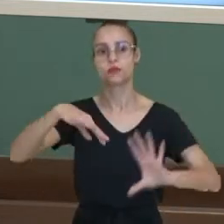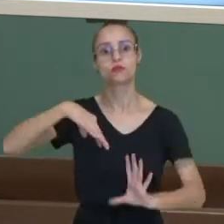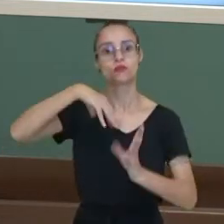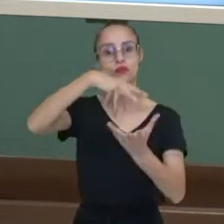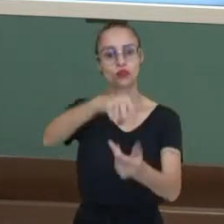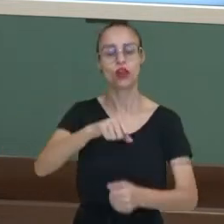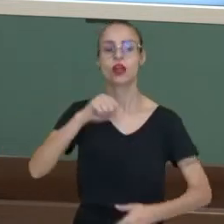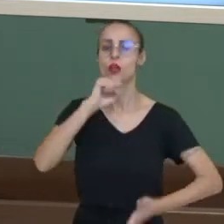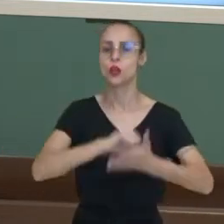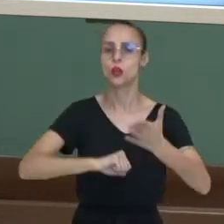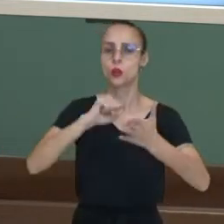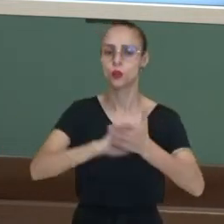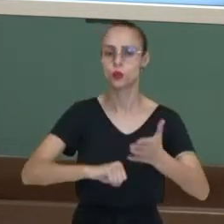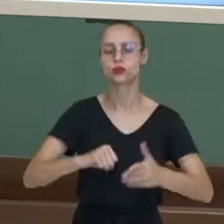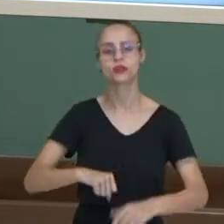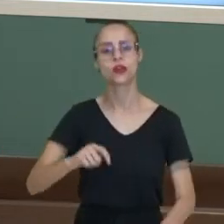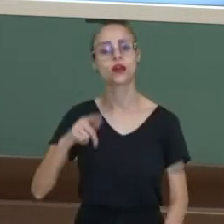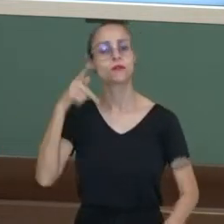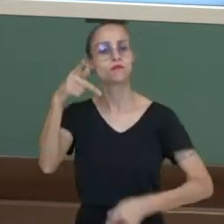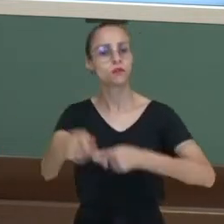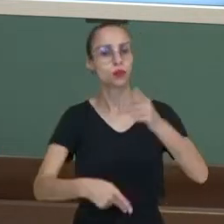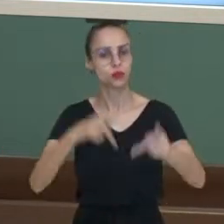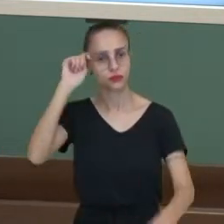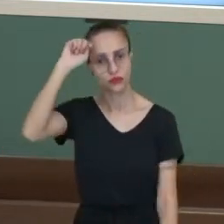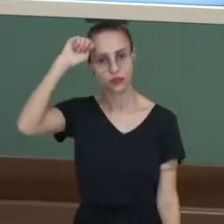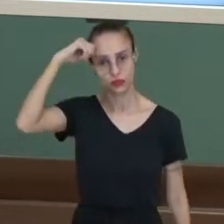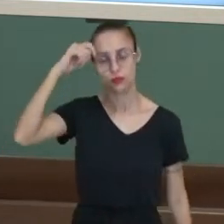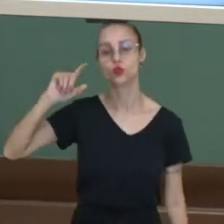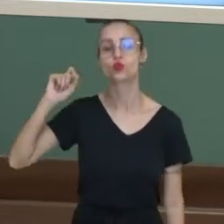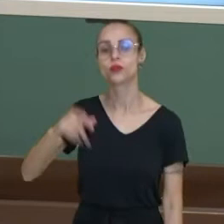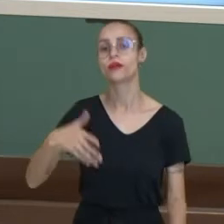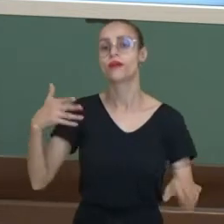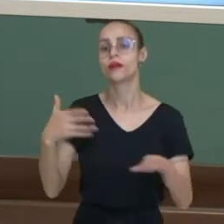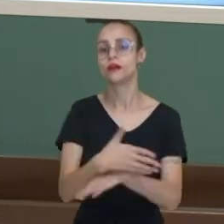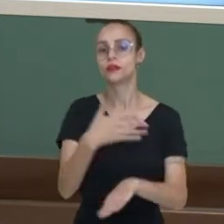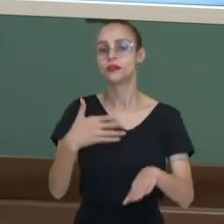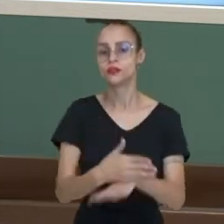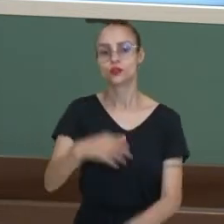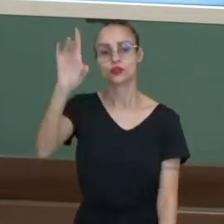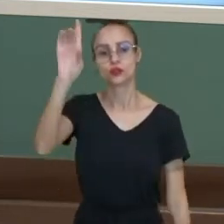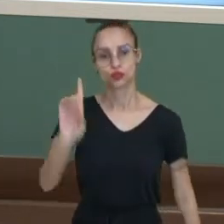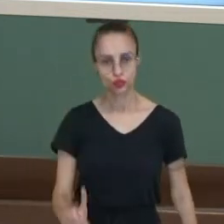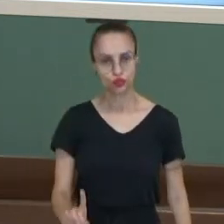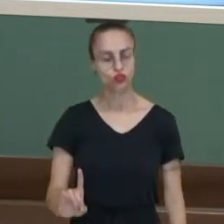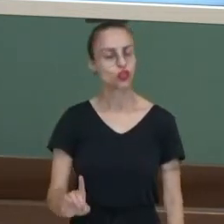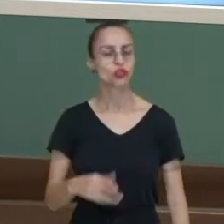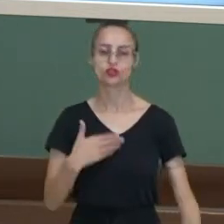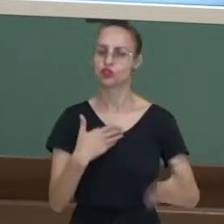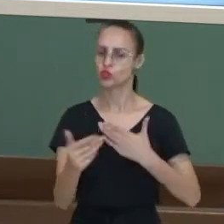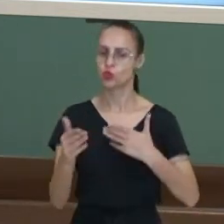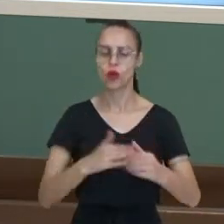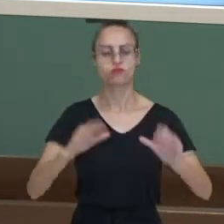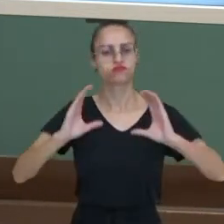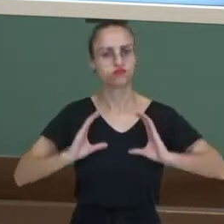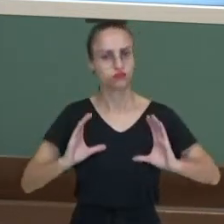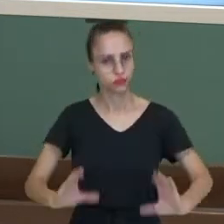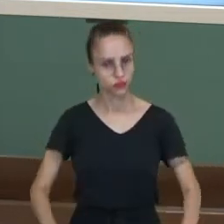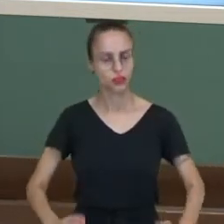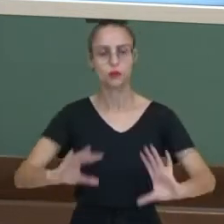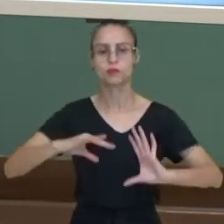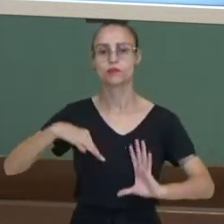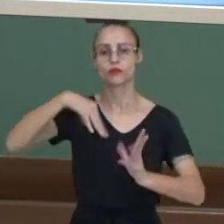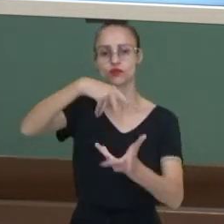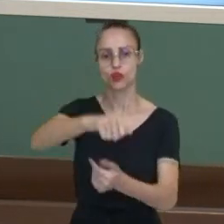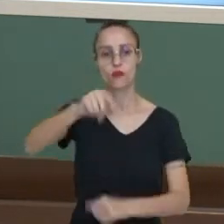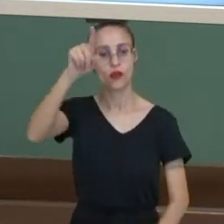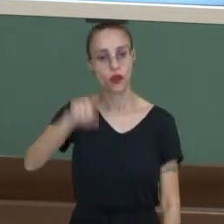nessa luta pela população negra por ter acesso aos direitos de qualquer cidadão mundial.